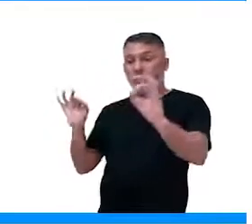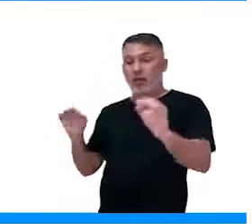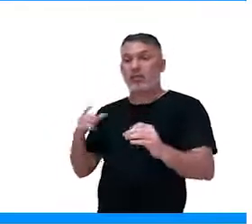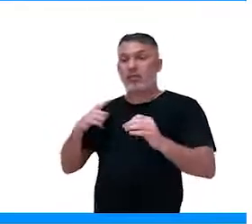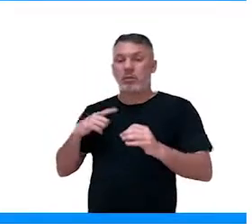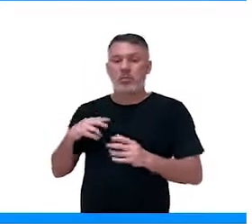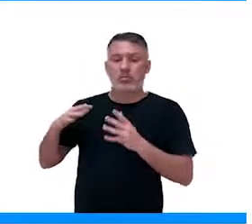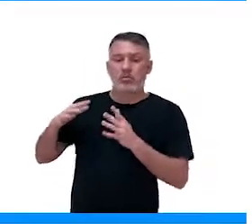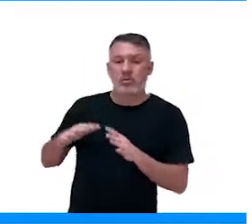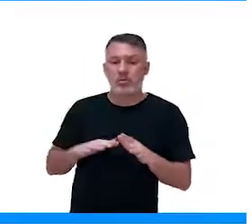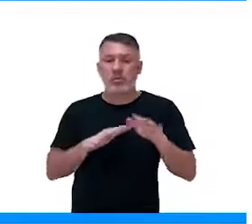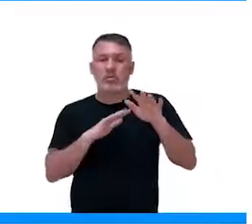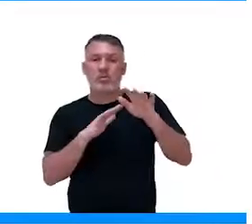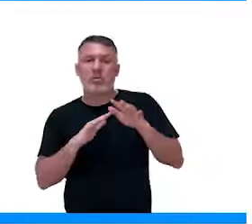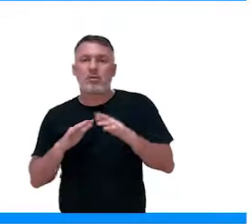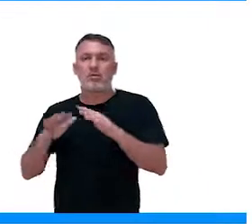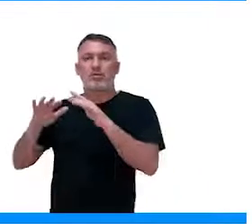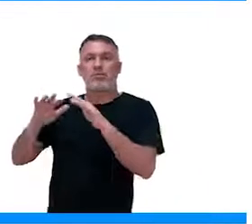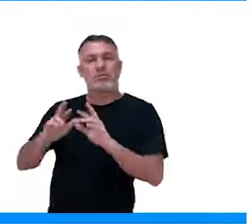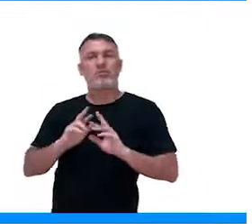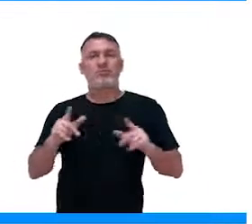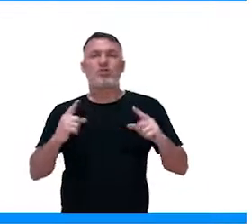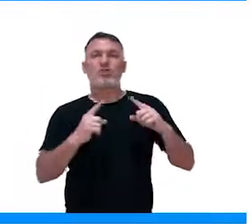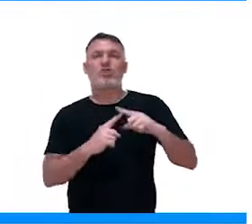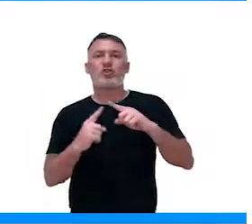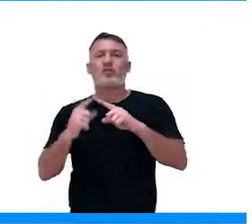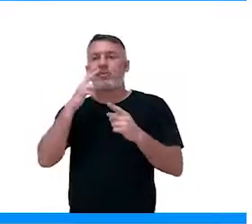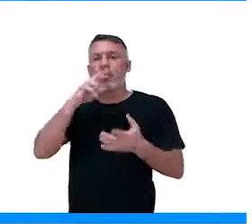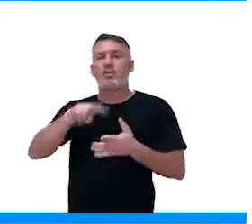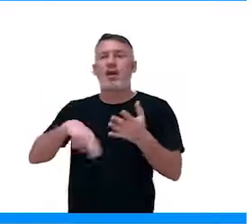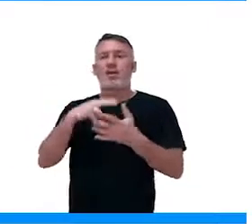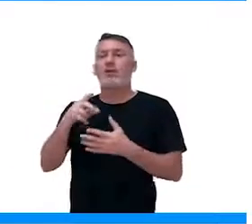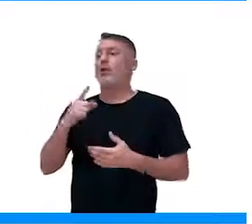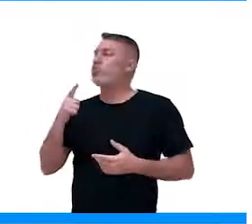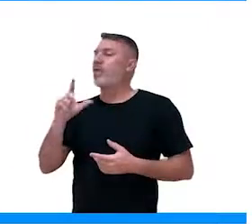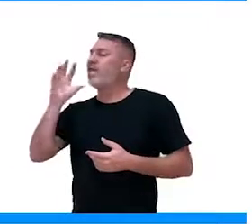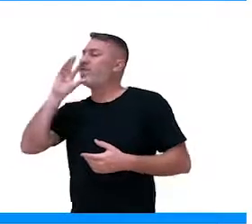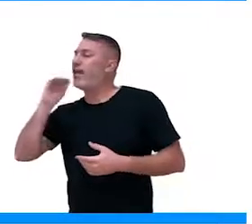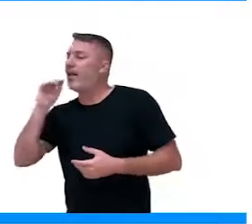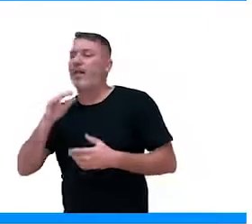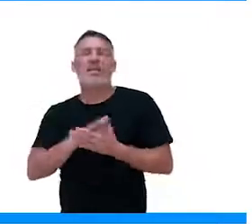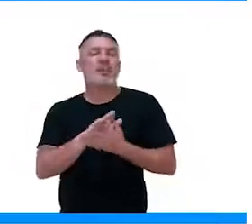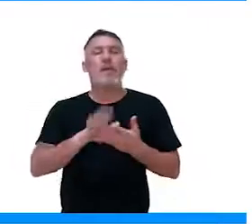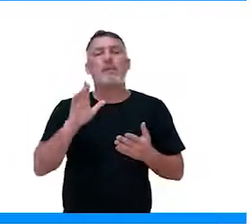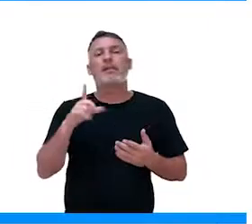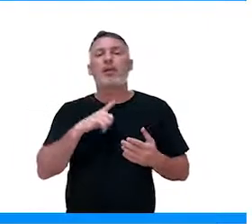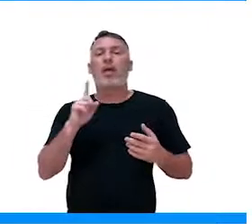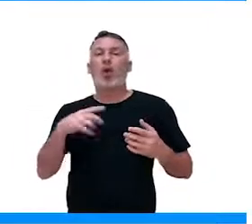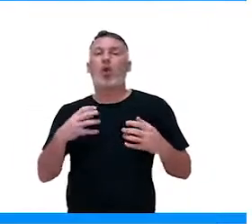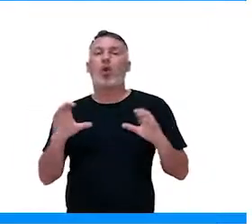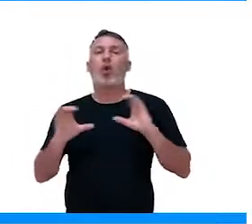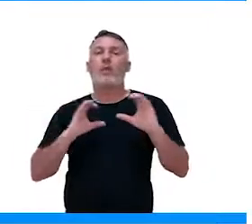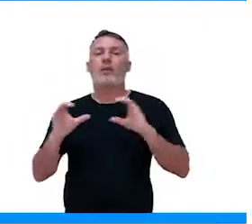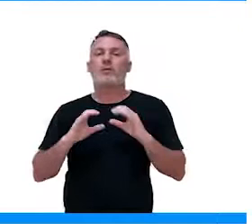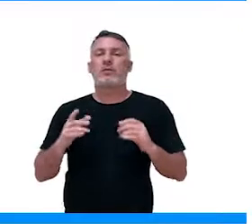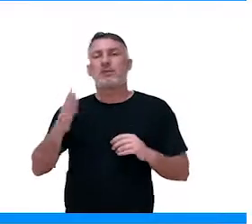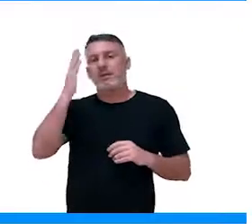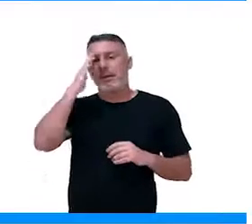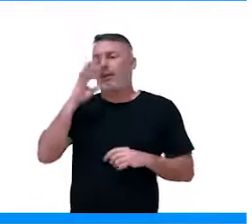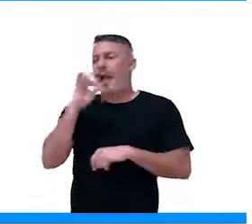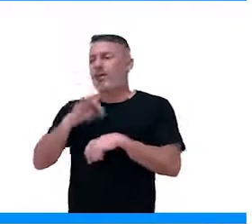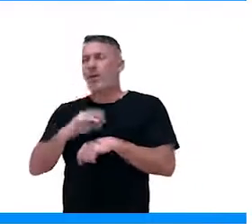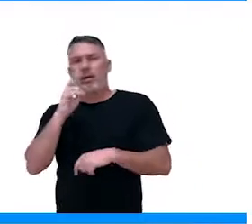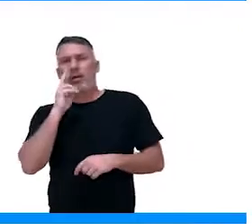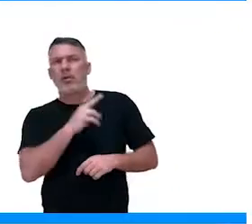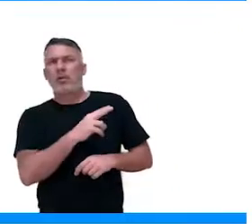abelhas, elas se comunicam, elas não falam como a gente, né? Não usam o signo linguístico, mas elas têm uma forma de comunicação. Eu